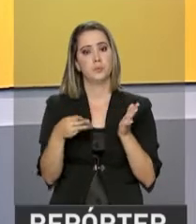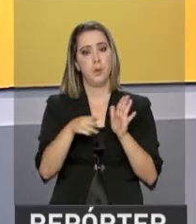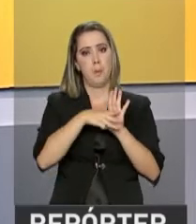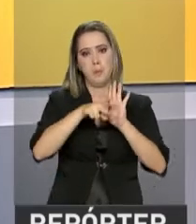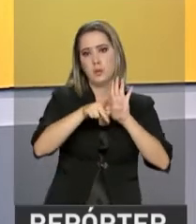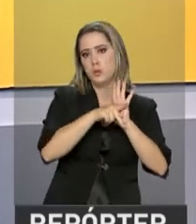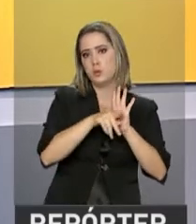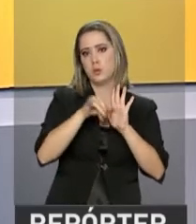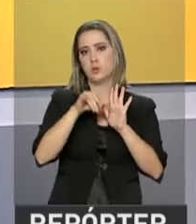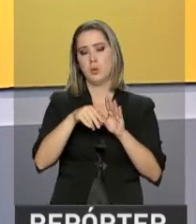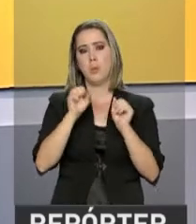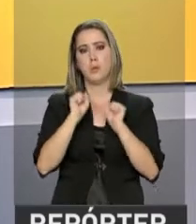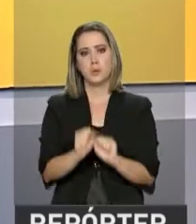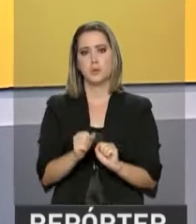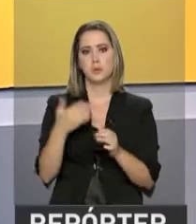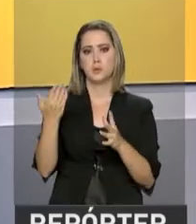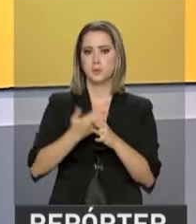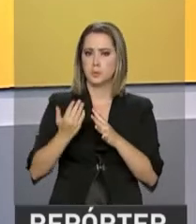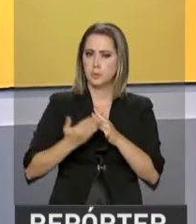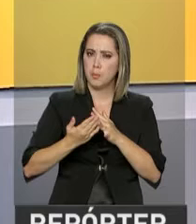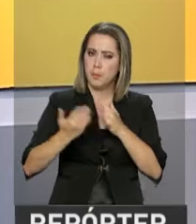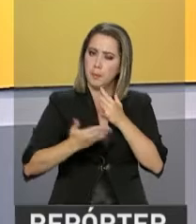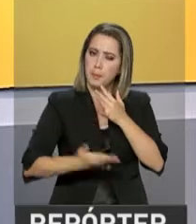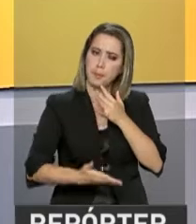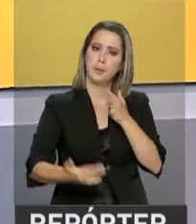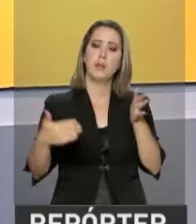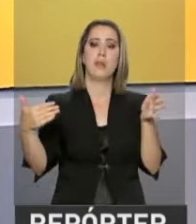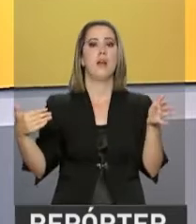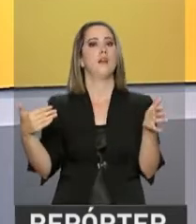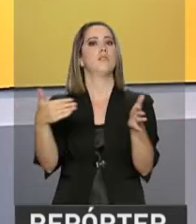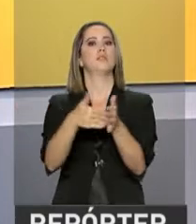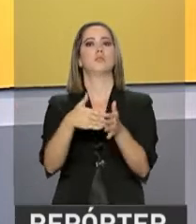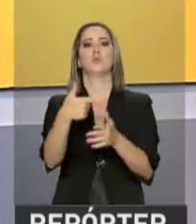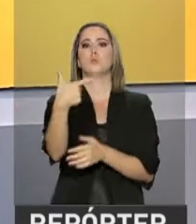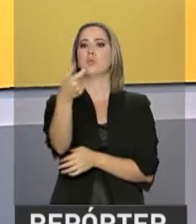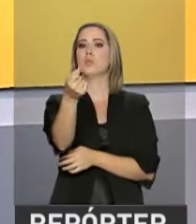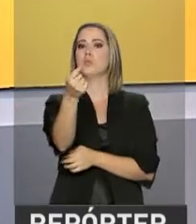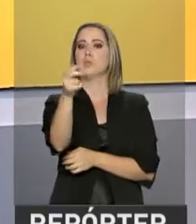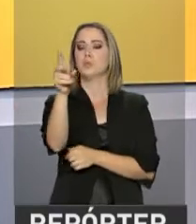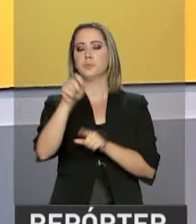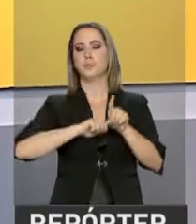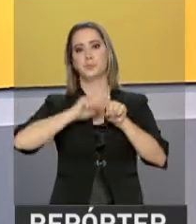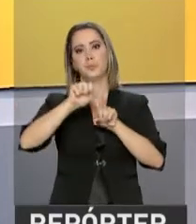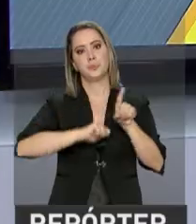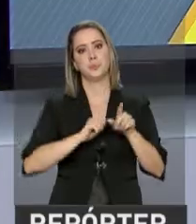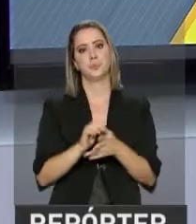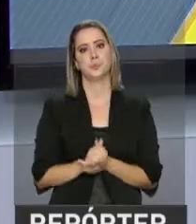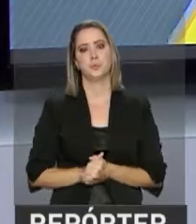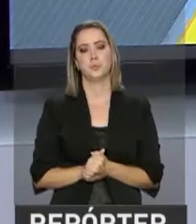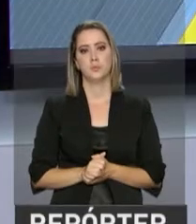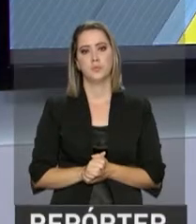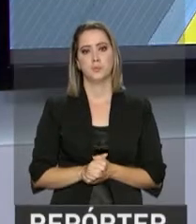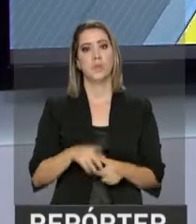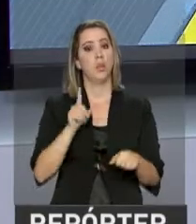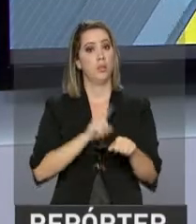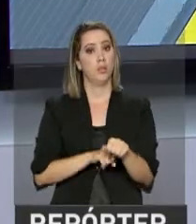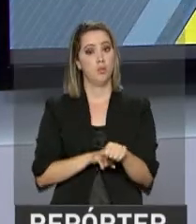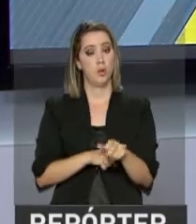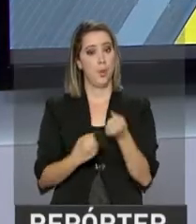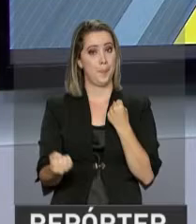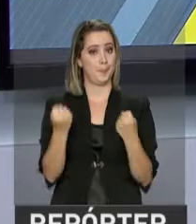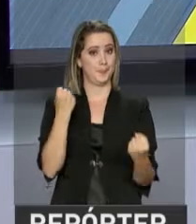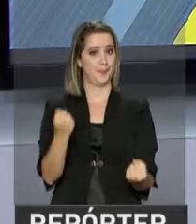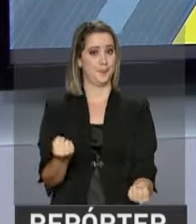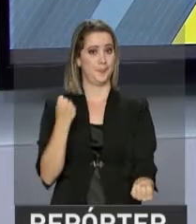o INSS permite o parcelamento da dívida dos municípios em até 200 meses. E na hora de praticar